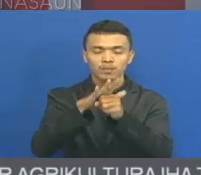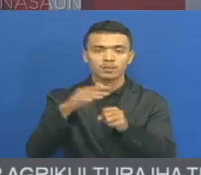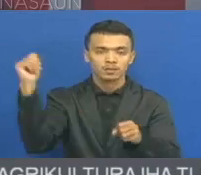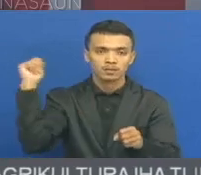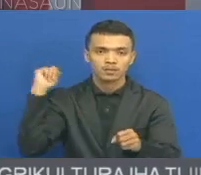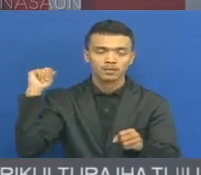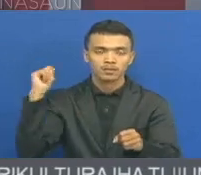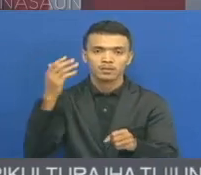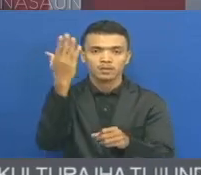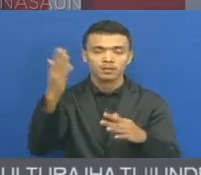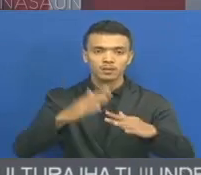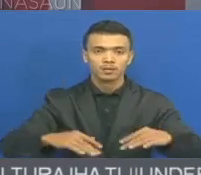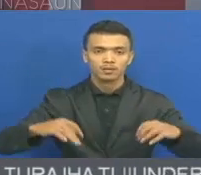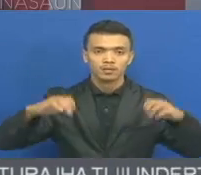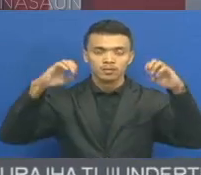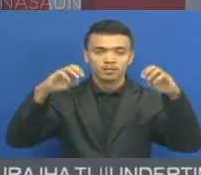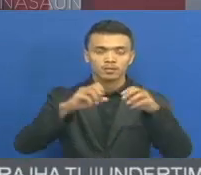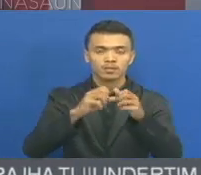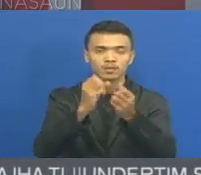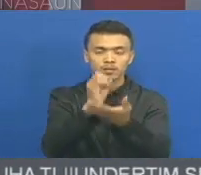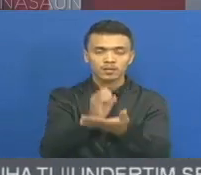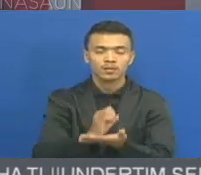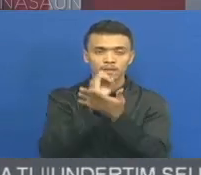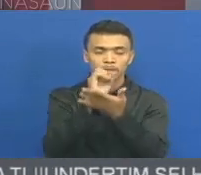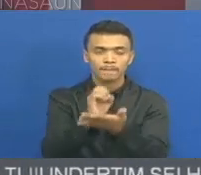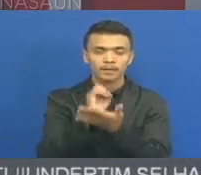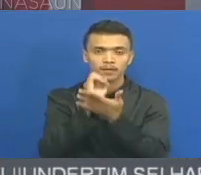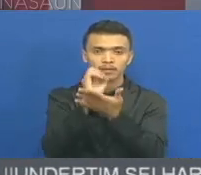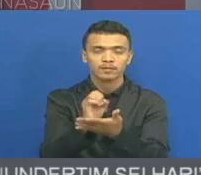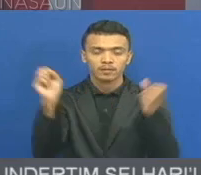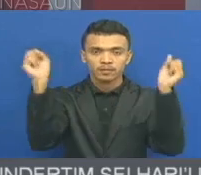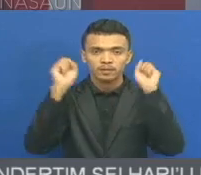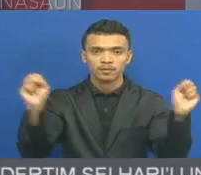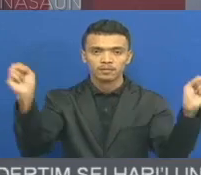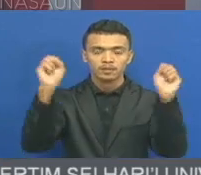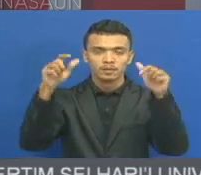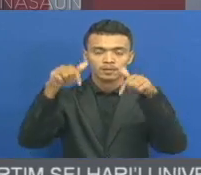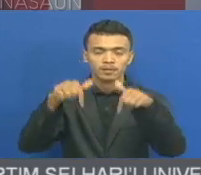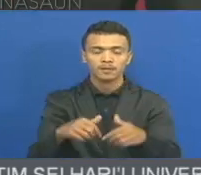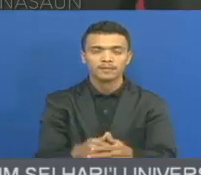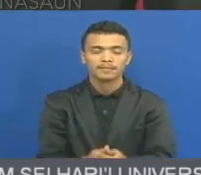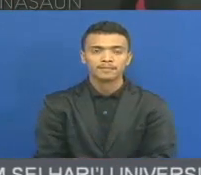mini-campanha e a campo futebol passabe, supresião passabe e a sábado, fim de semana. De.